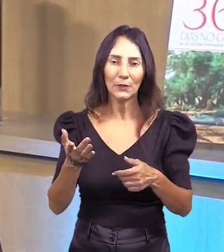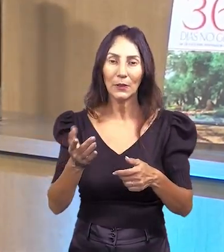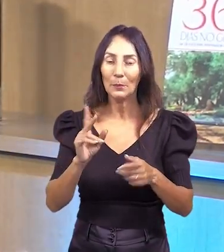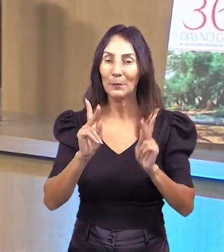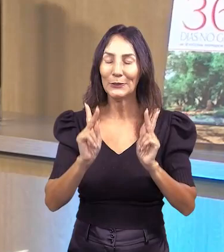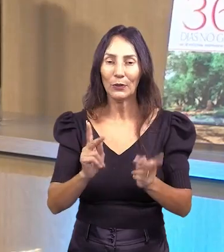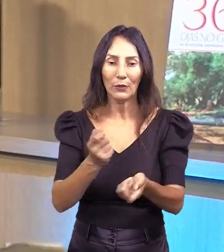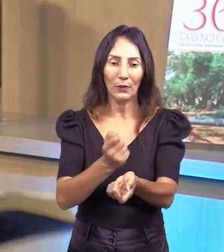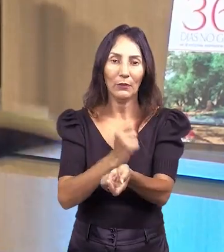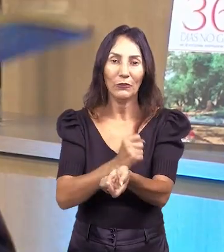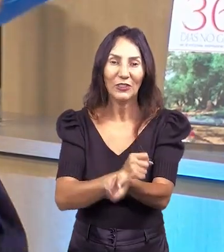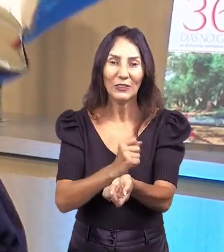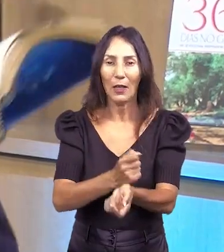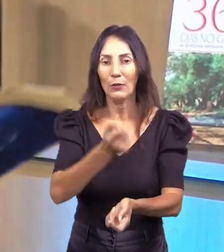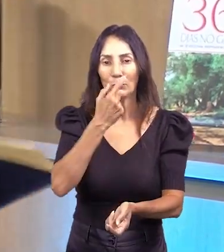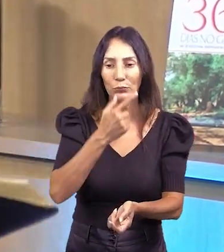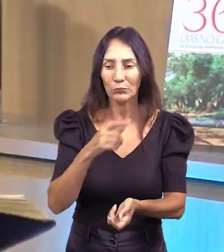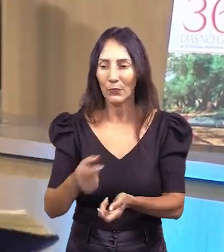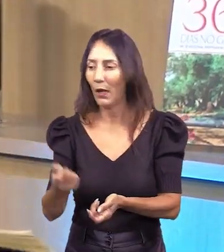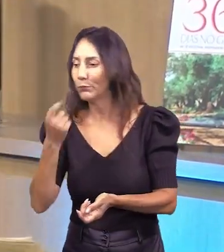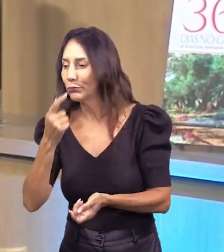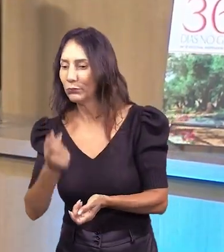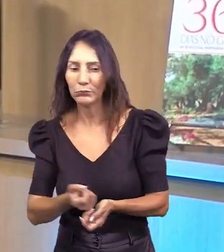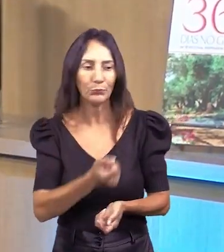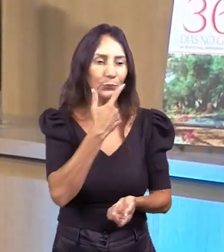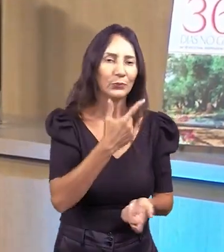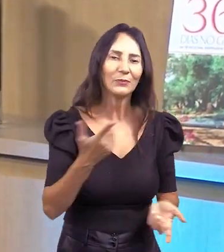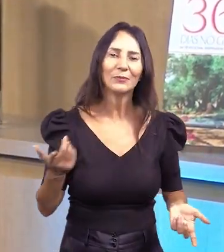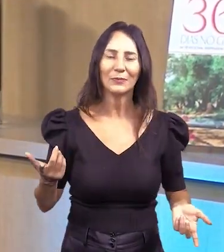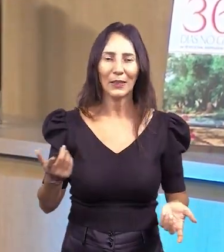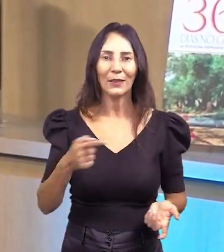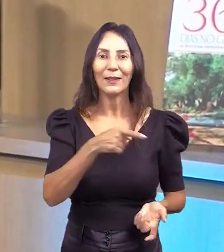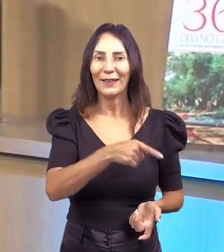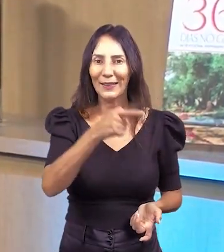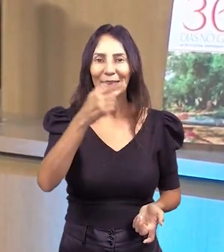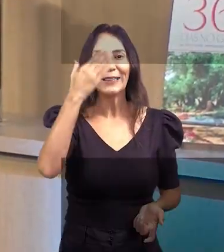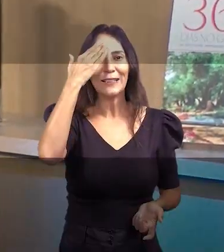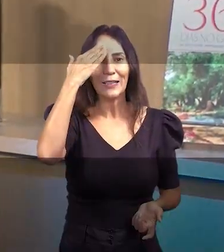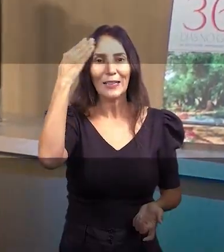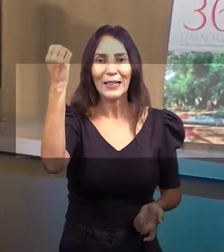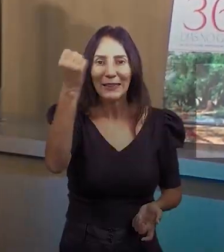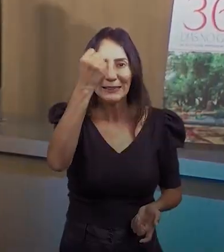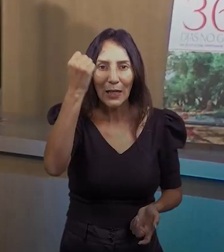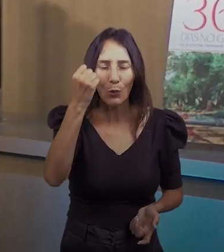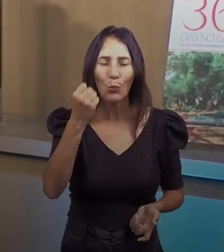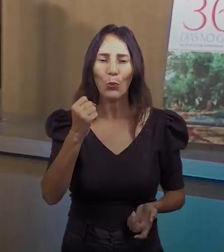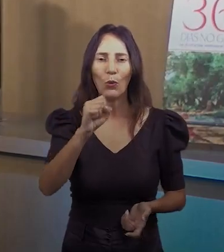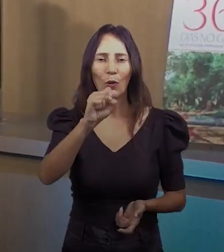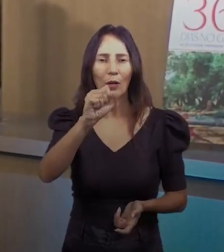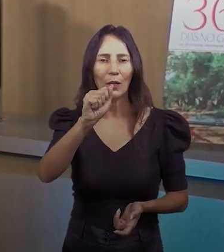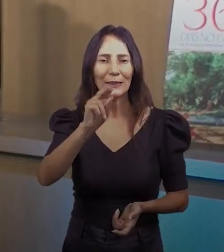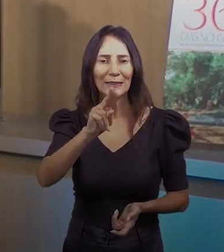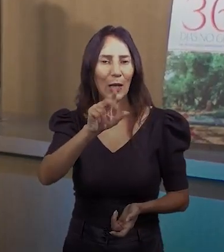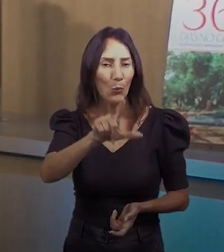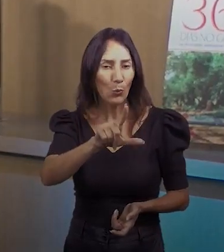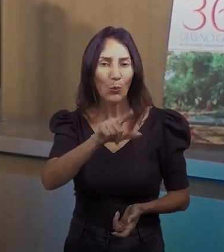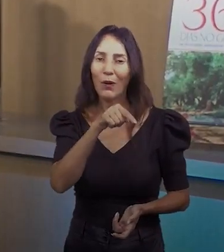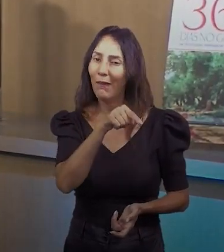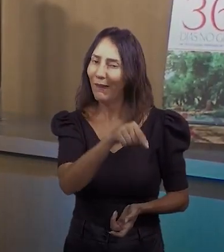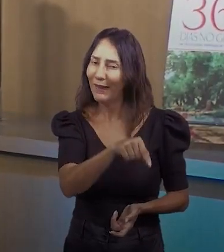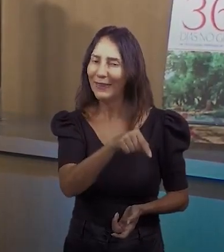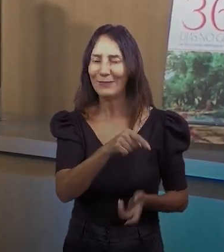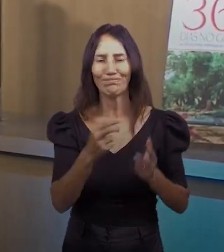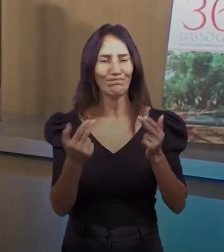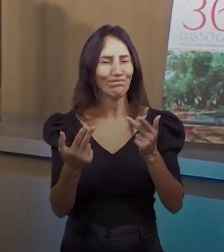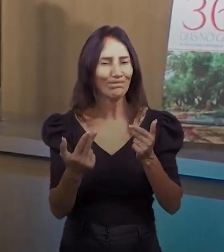pessoa hipocondríaca, tudo remédio para isso, para aquilo. Saul estava assim, e o demônio entrava na fraqueza dele,